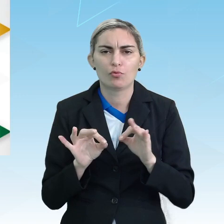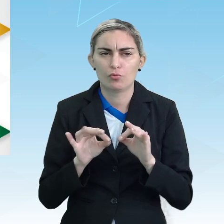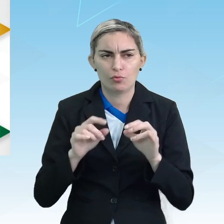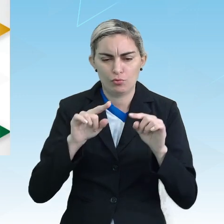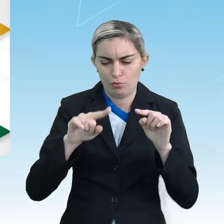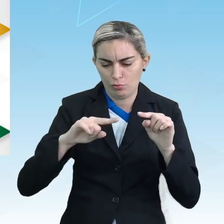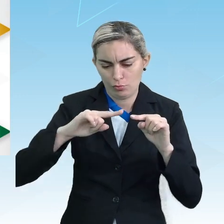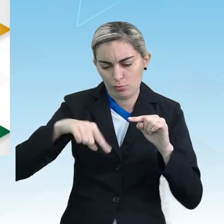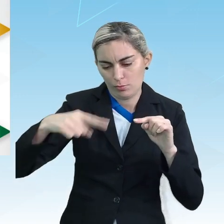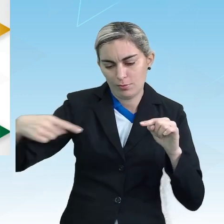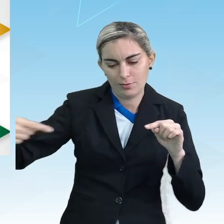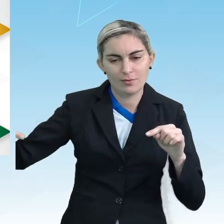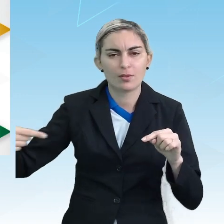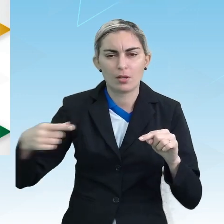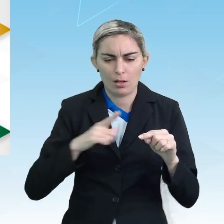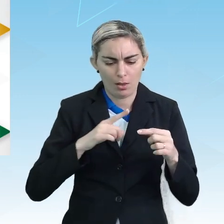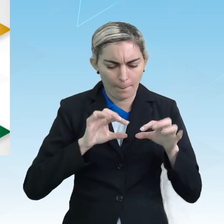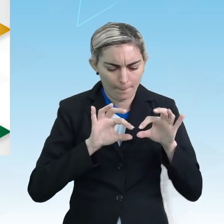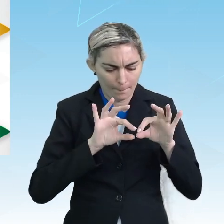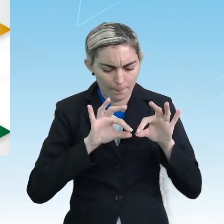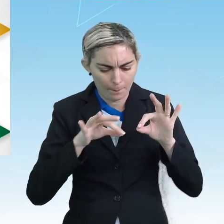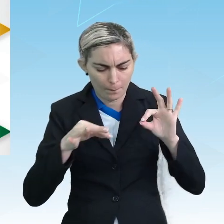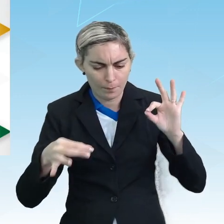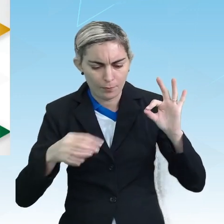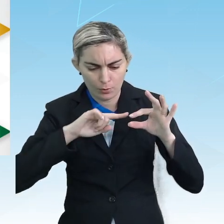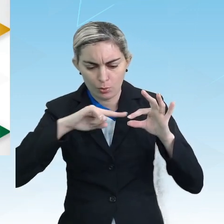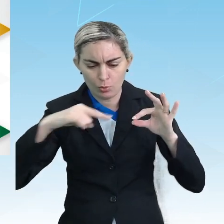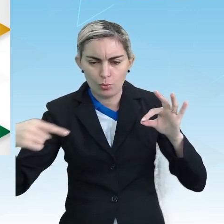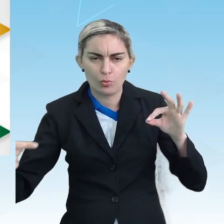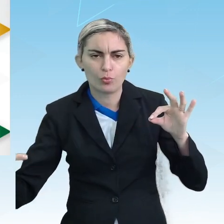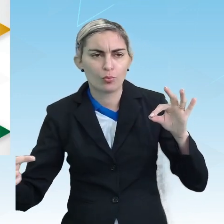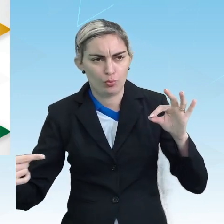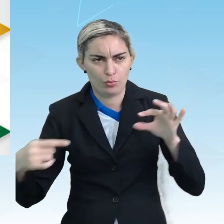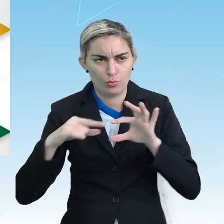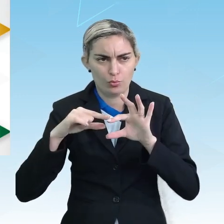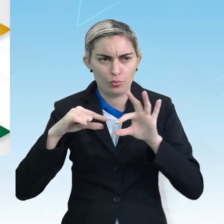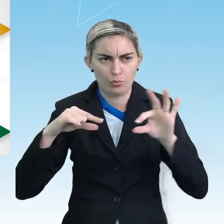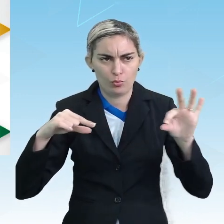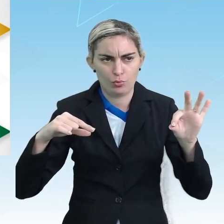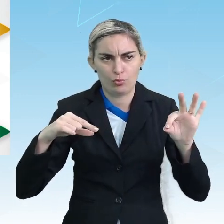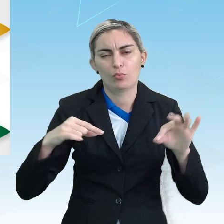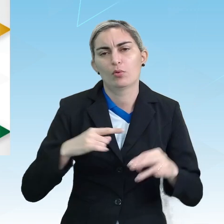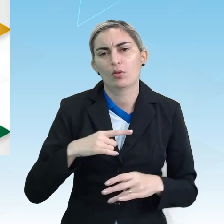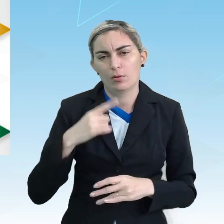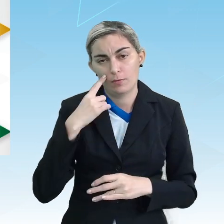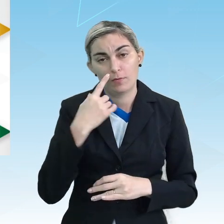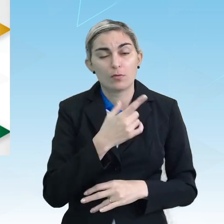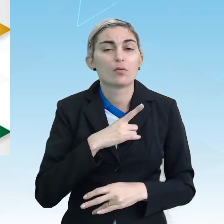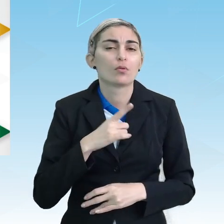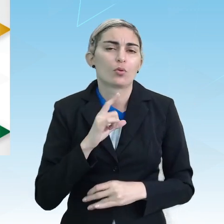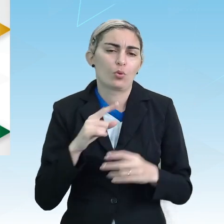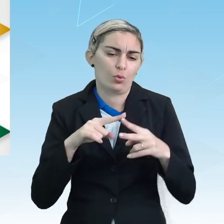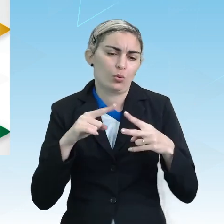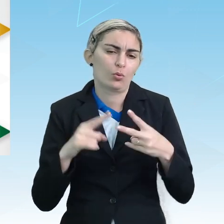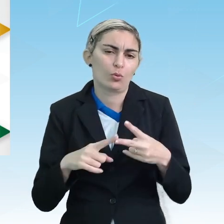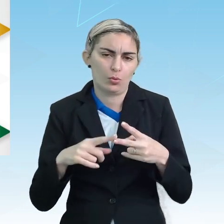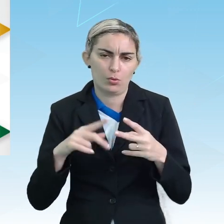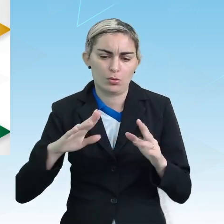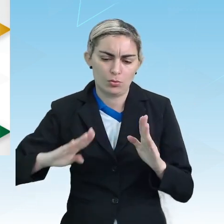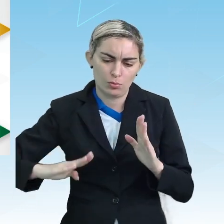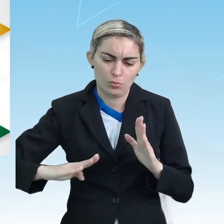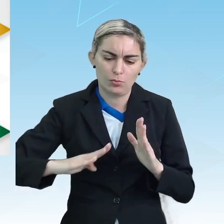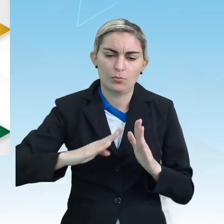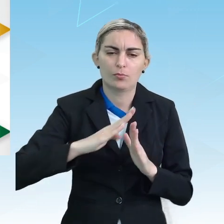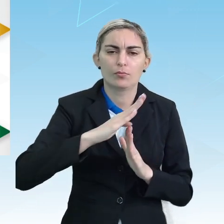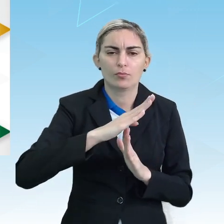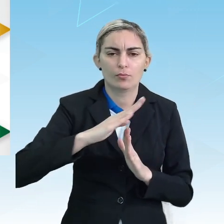e alguns têm a ponta em forma de cunha. As cunhas, na realidade, são dois planos inclinados que